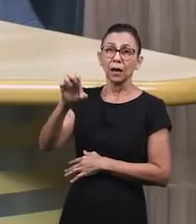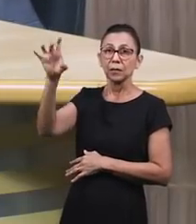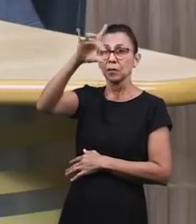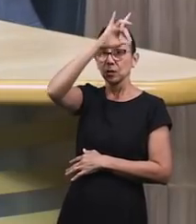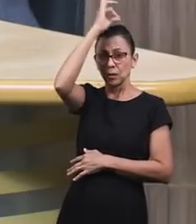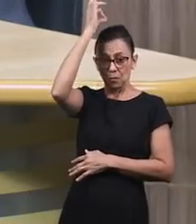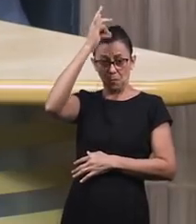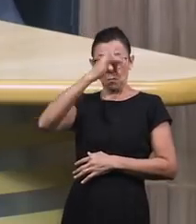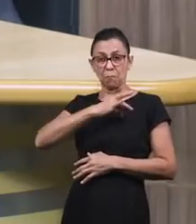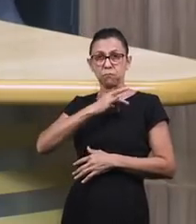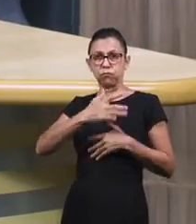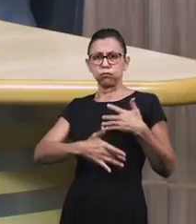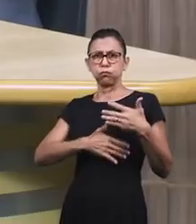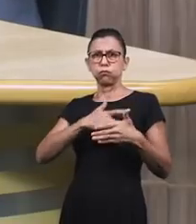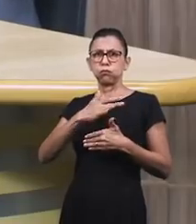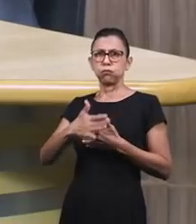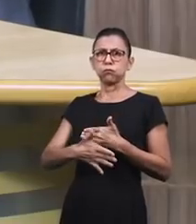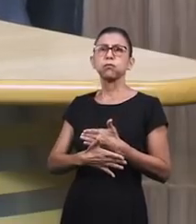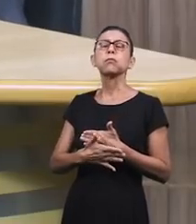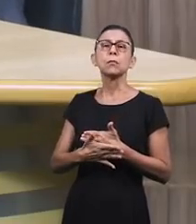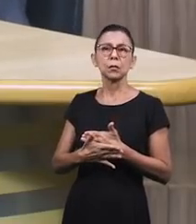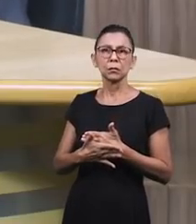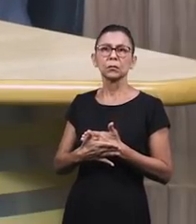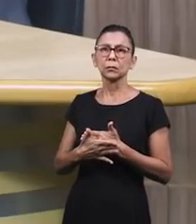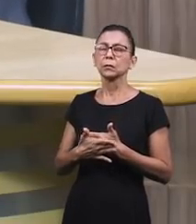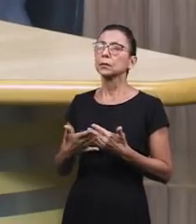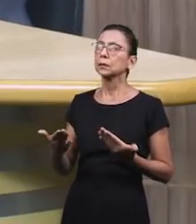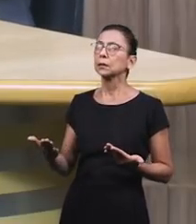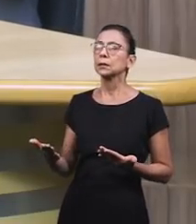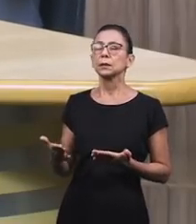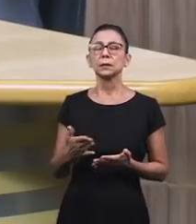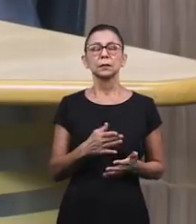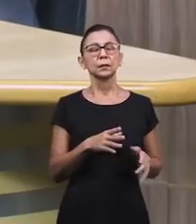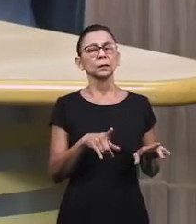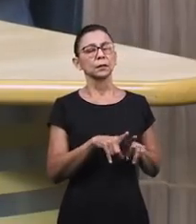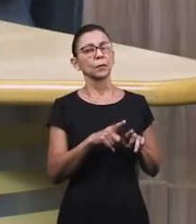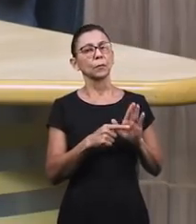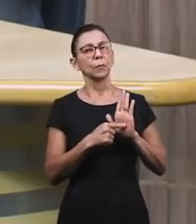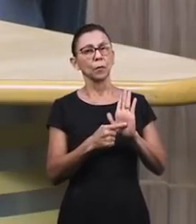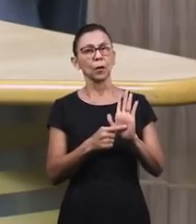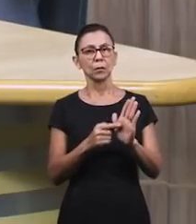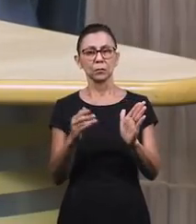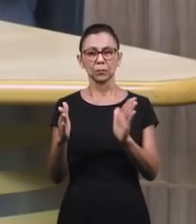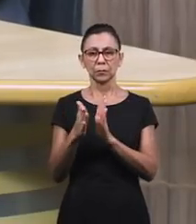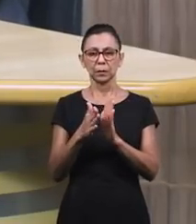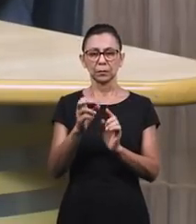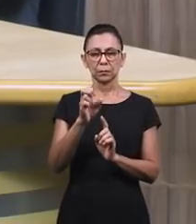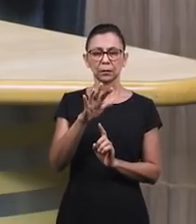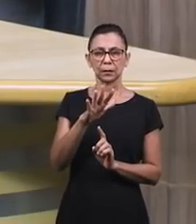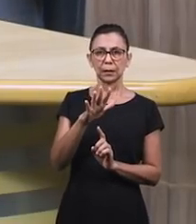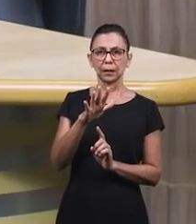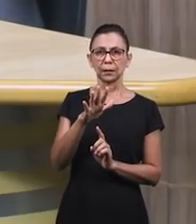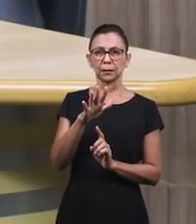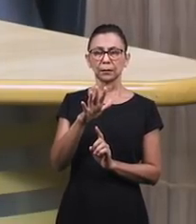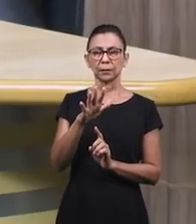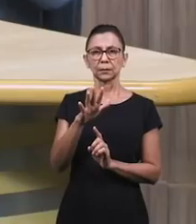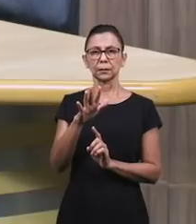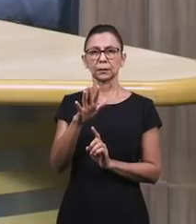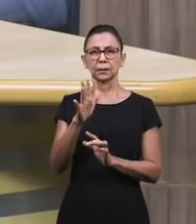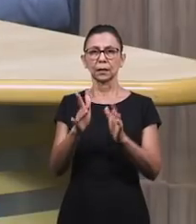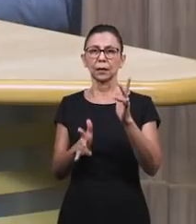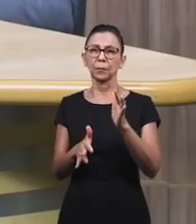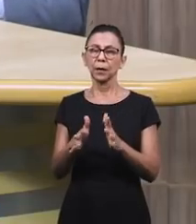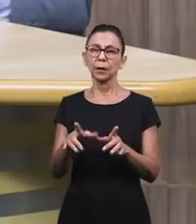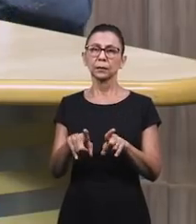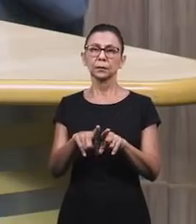Pai, também mostrado na dispensação ali da graça, no período da graça, no período derramado do Espírito Santo, já na